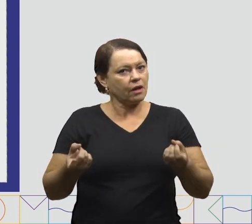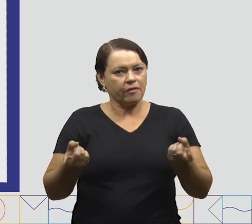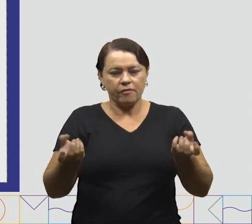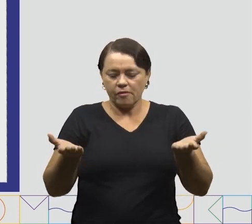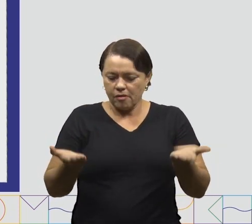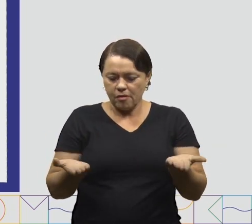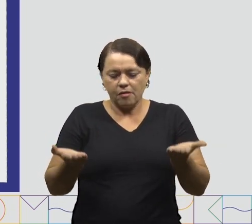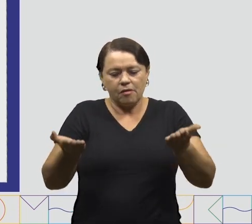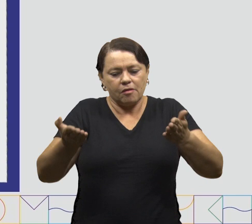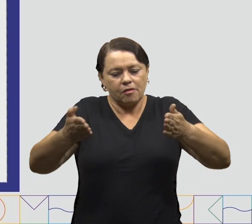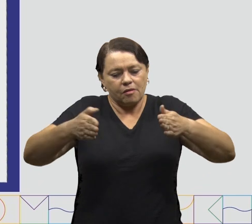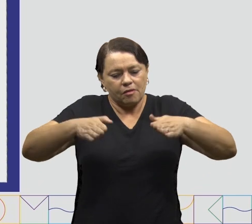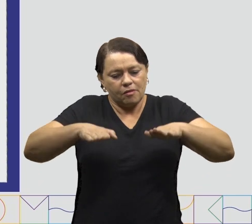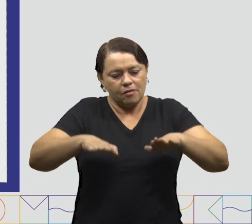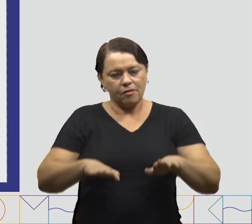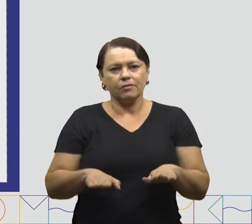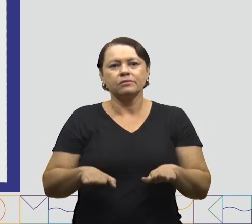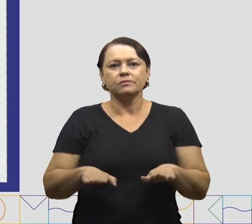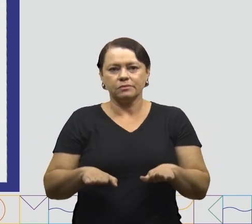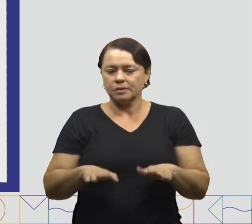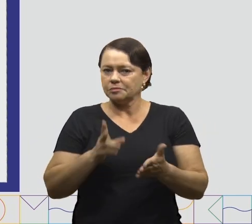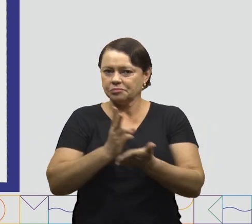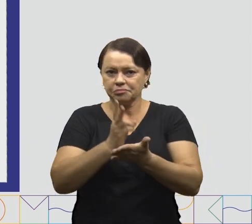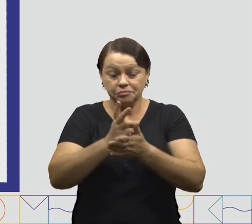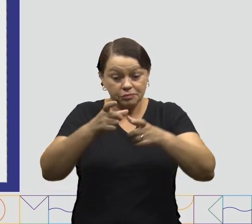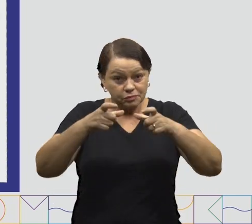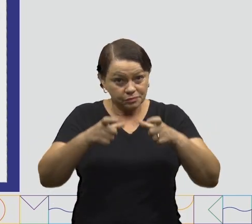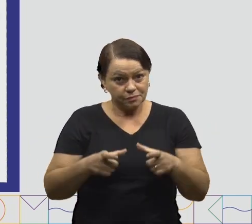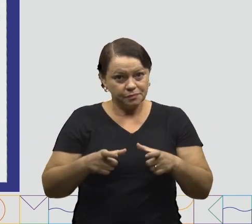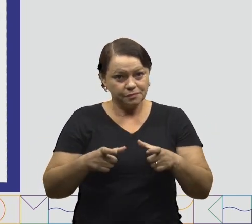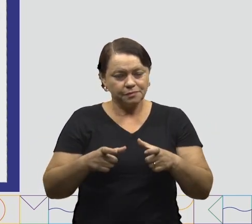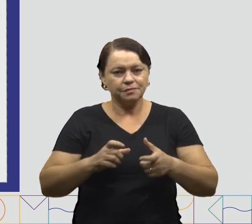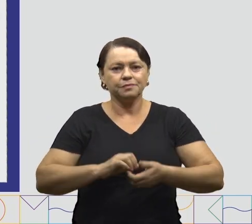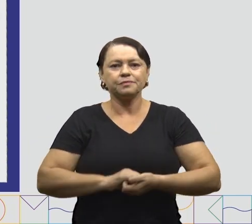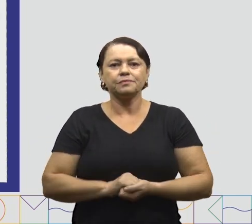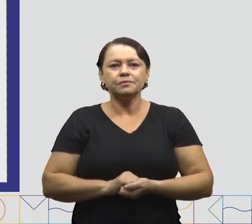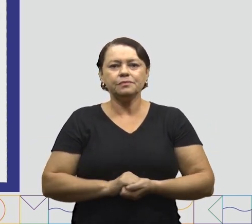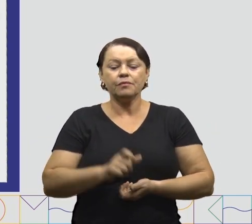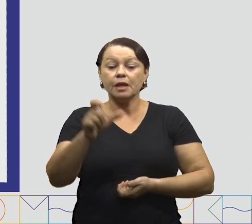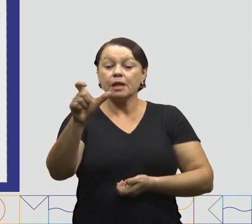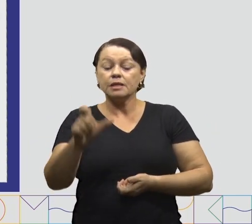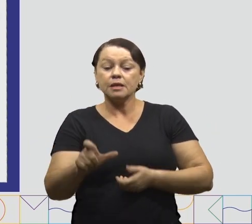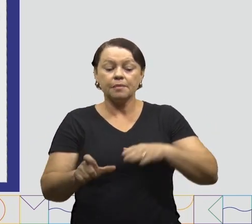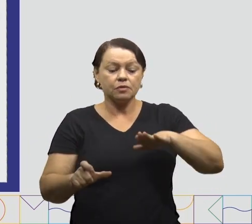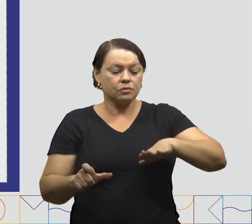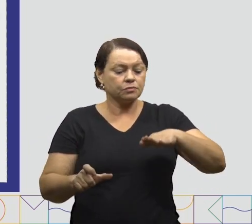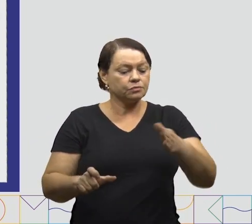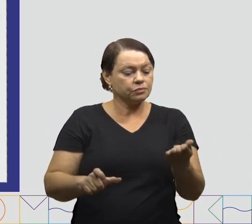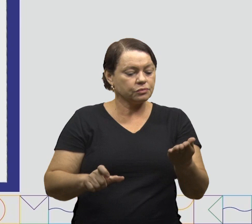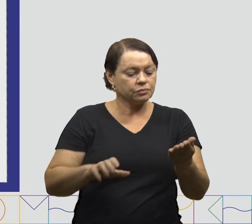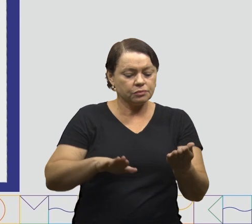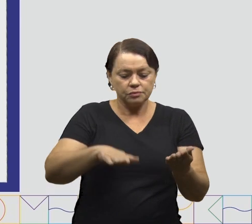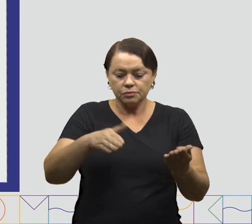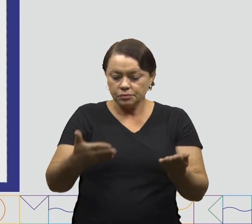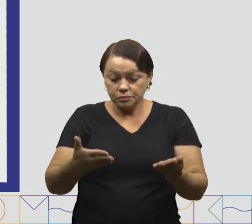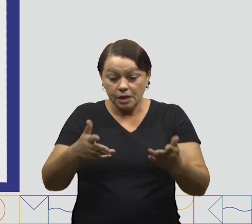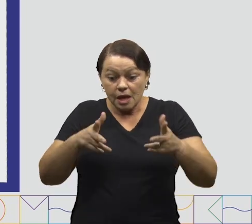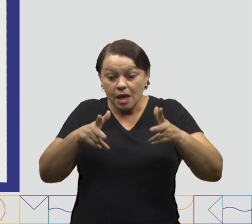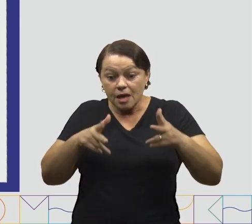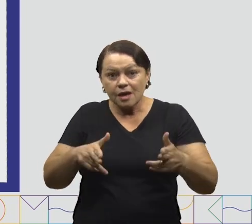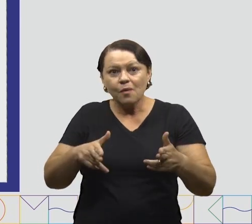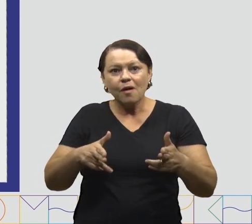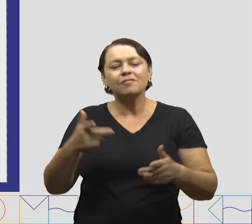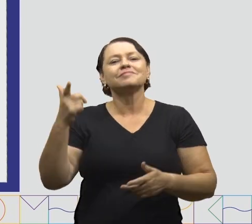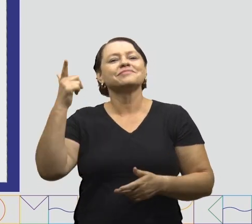cartas devem ser viradas para baixo novamente, no mesmo local. Se o jogador vira um par de cartas iguais em